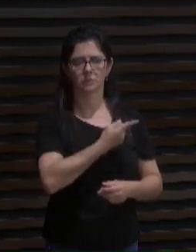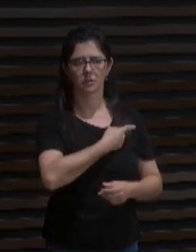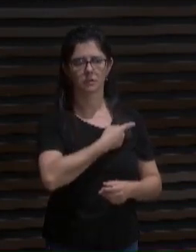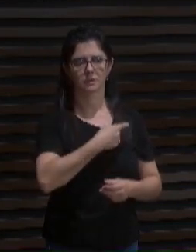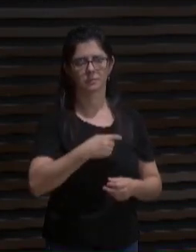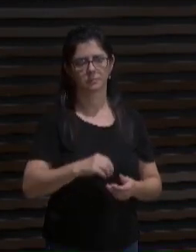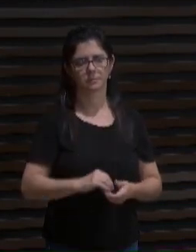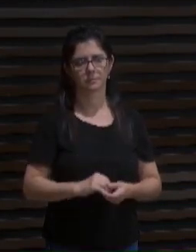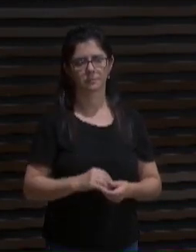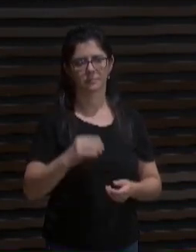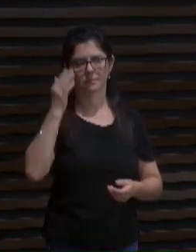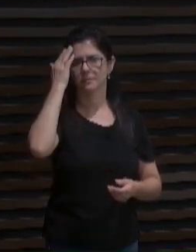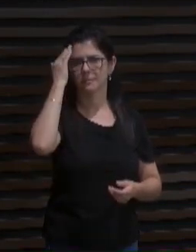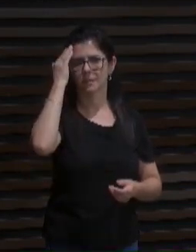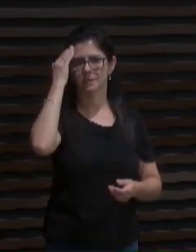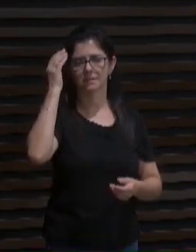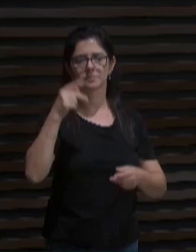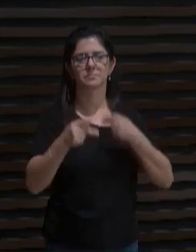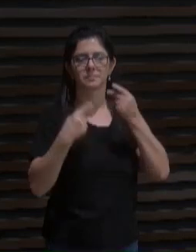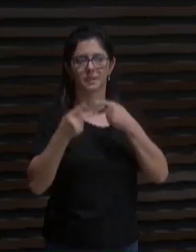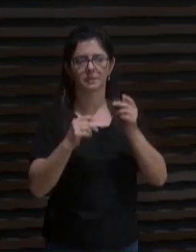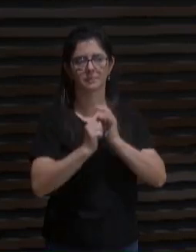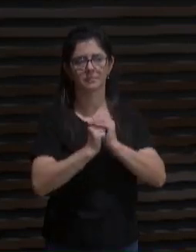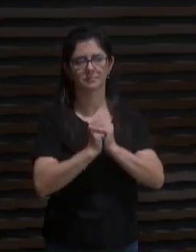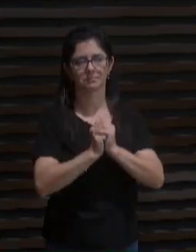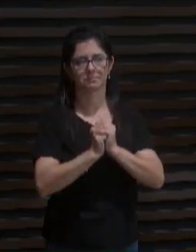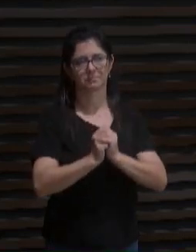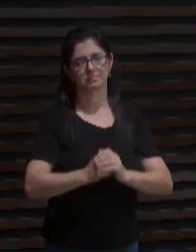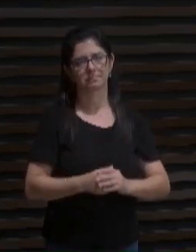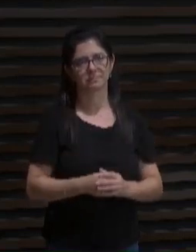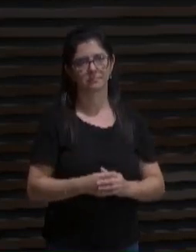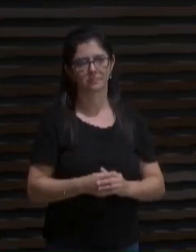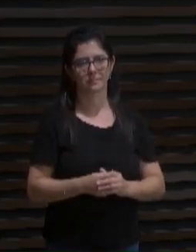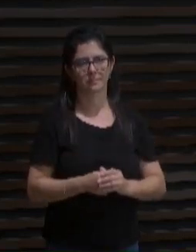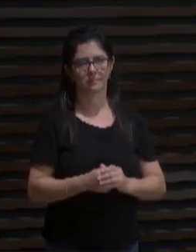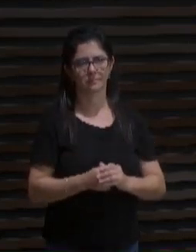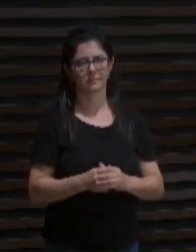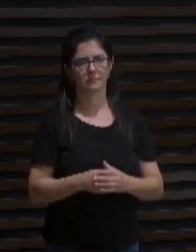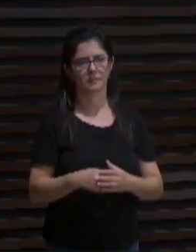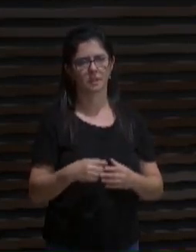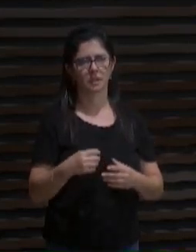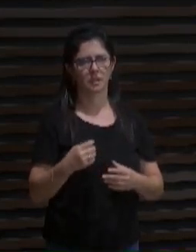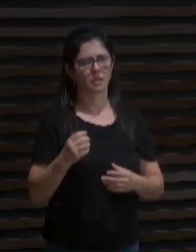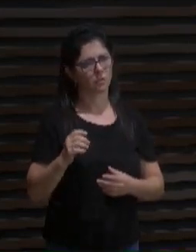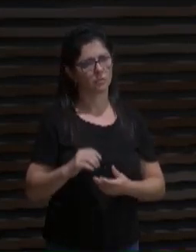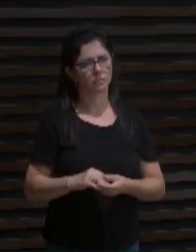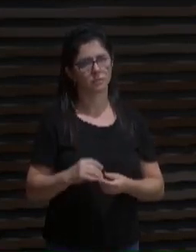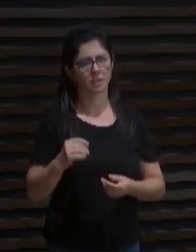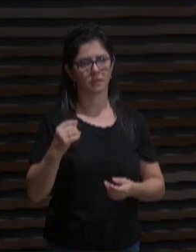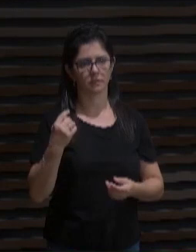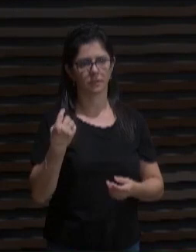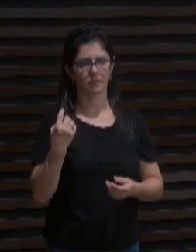Coletiva, é audível, para que todos concordem, ordenada, um de cada vez, porque nós